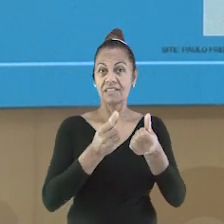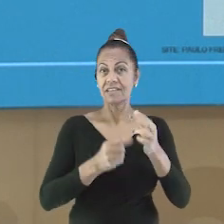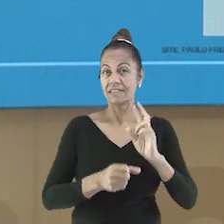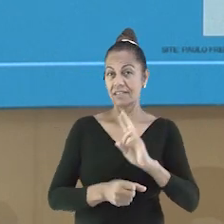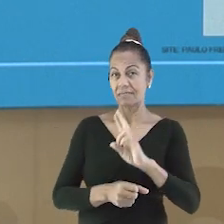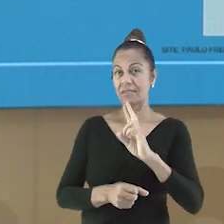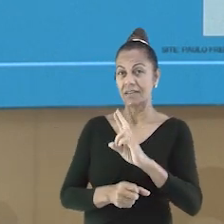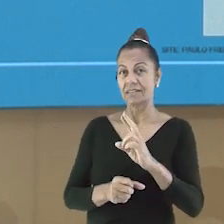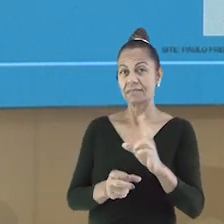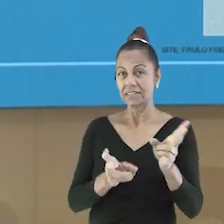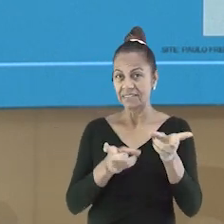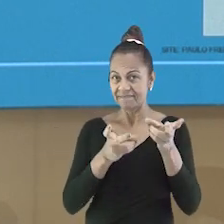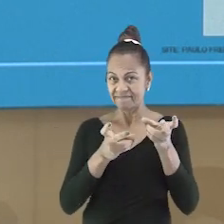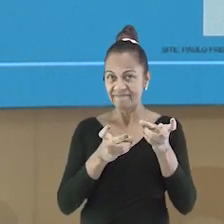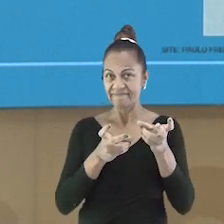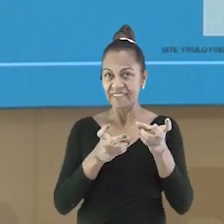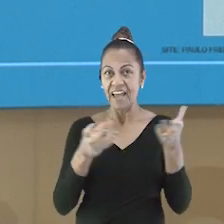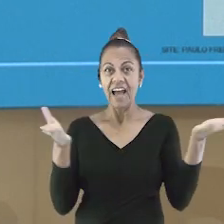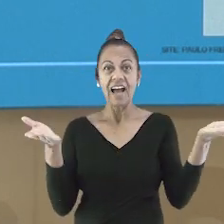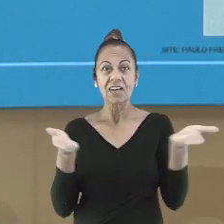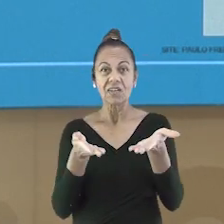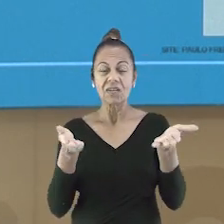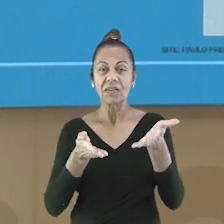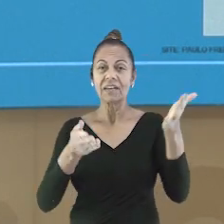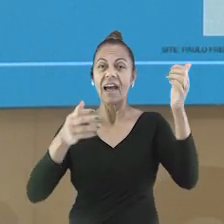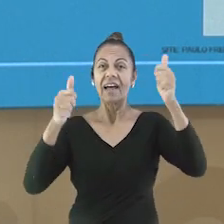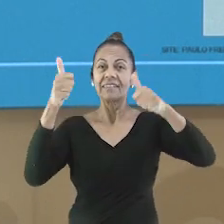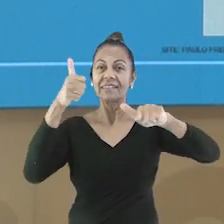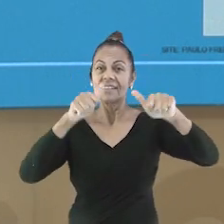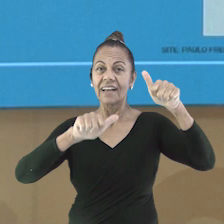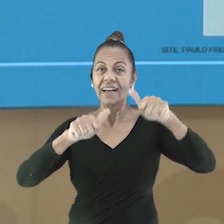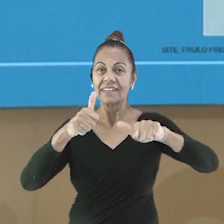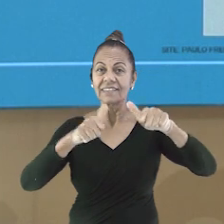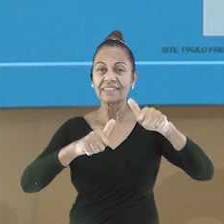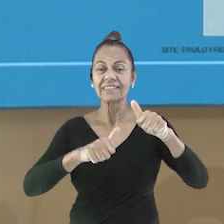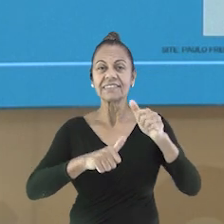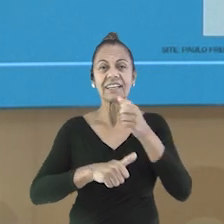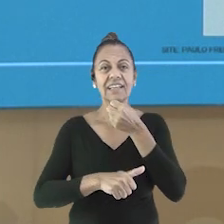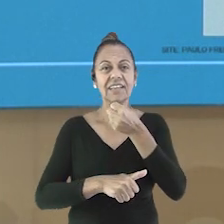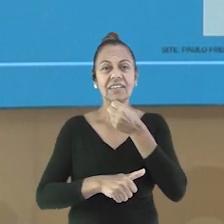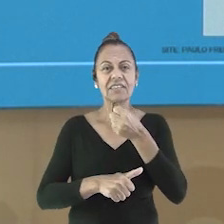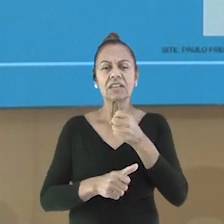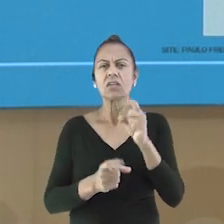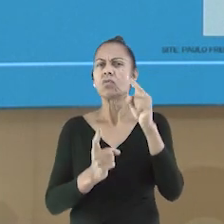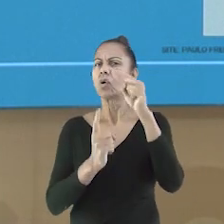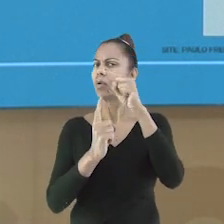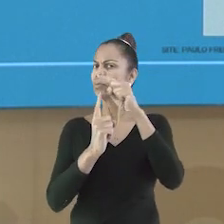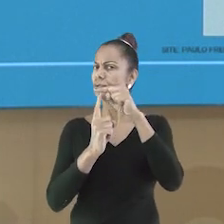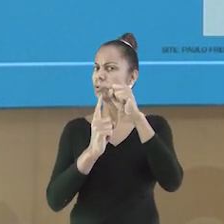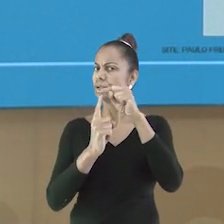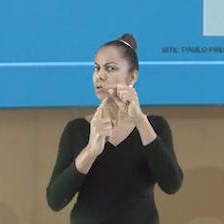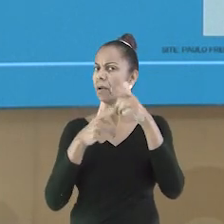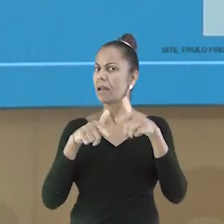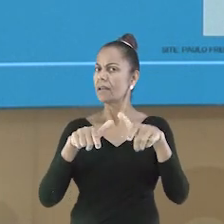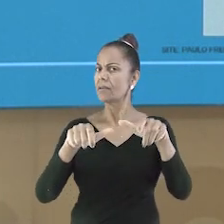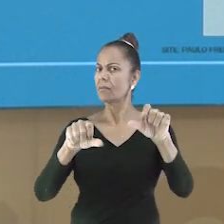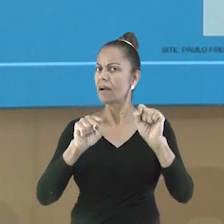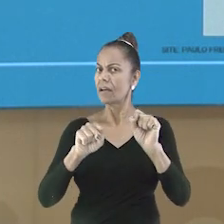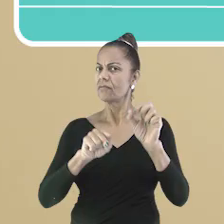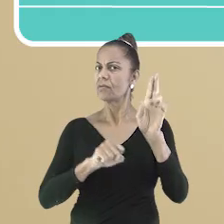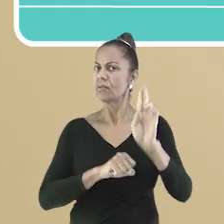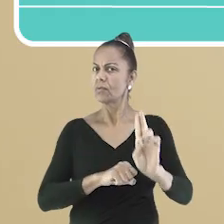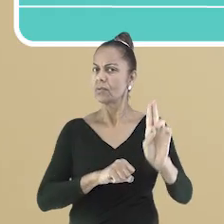entrevistador, no caso o professor, e as respostas da entrevistada, no caso a estudante da EJA, como vocês podem perceber aqui no